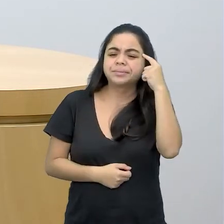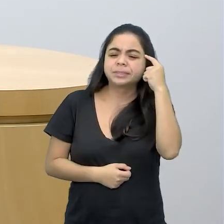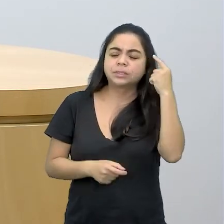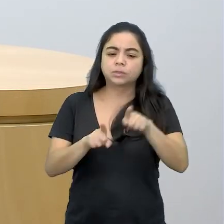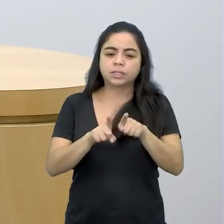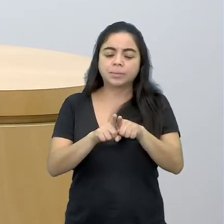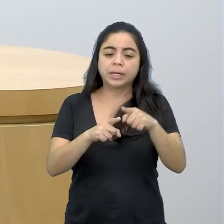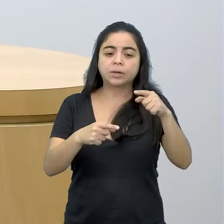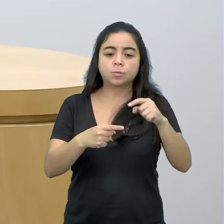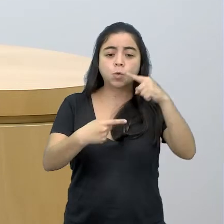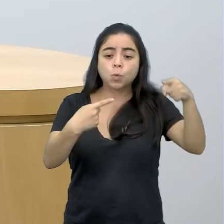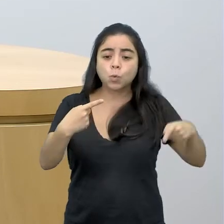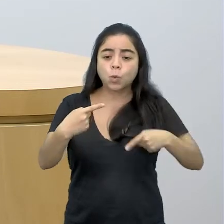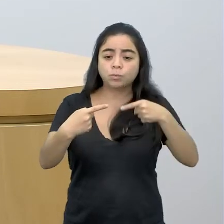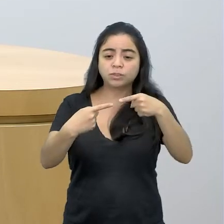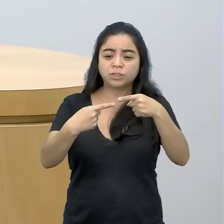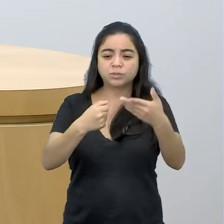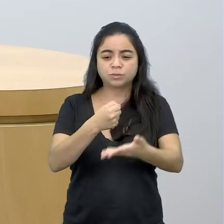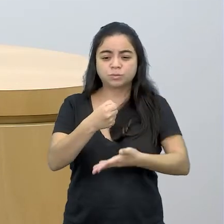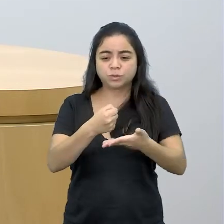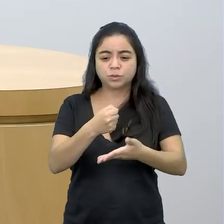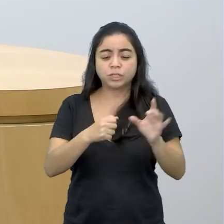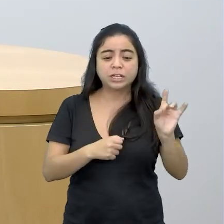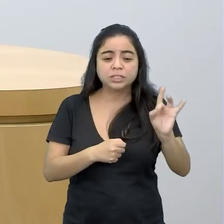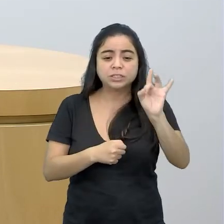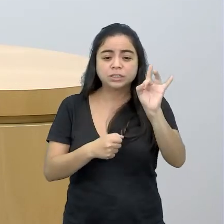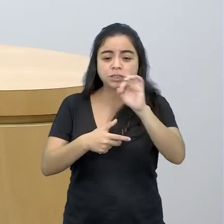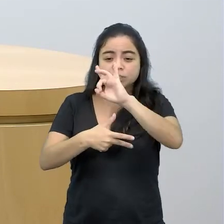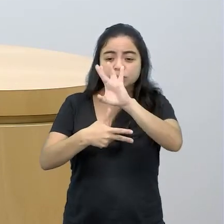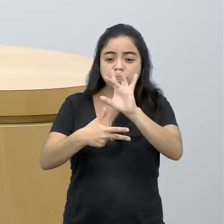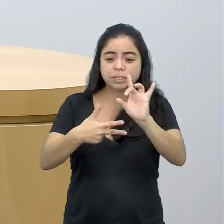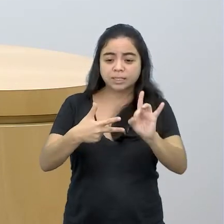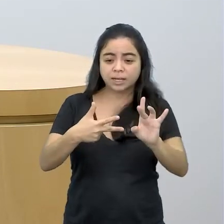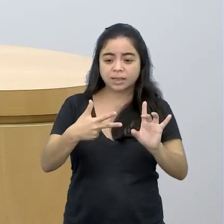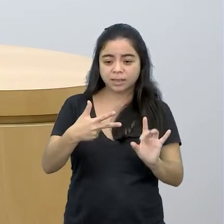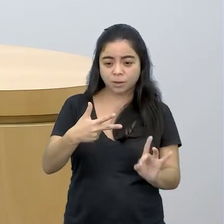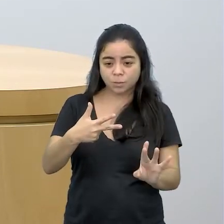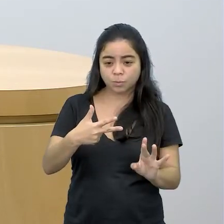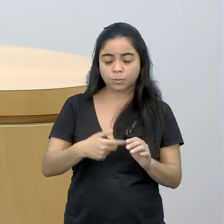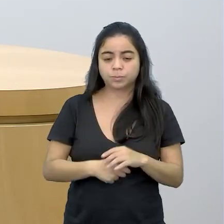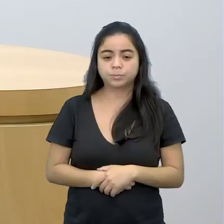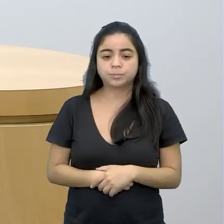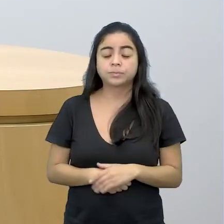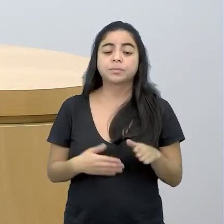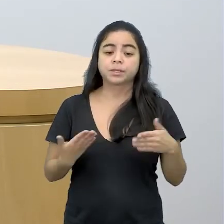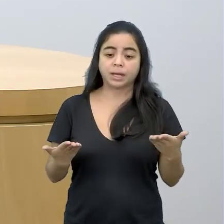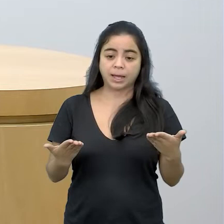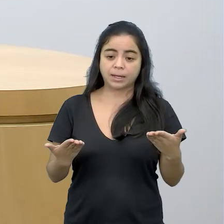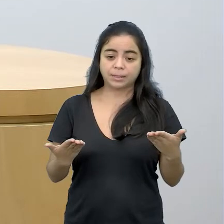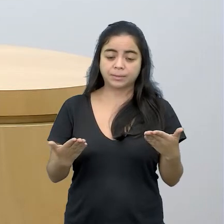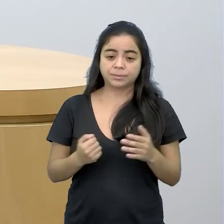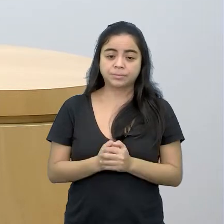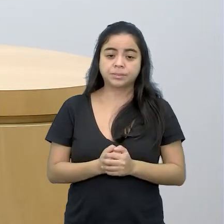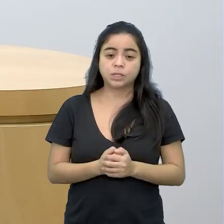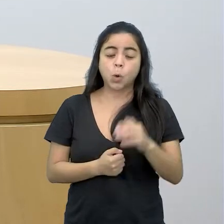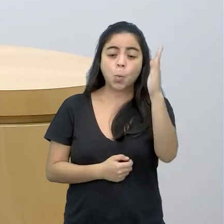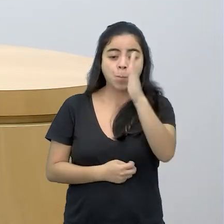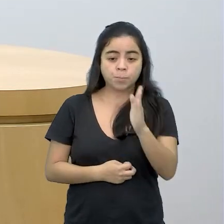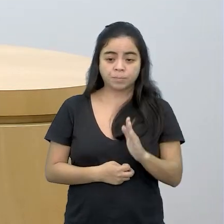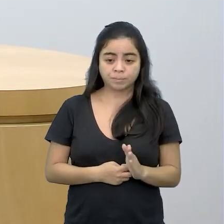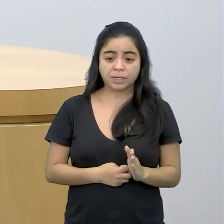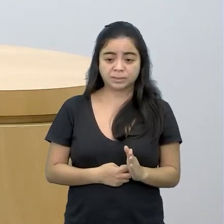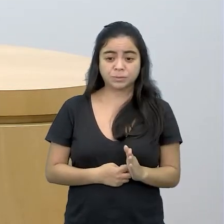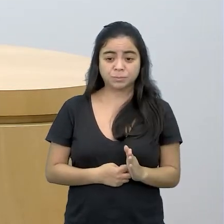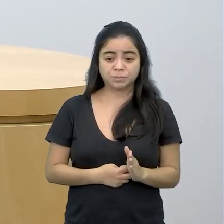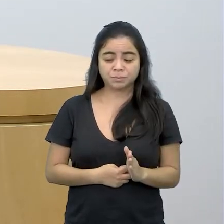sobre os objetivos fundamentais, né, dessas 3 instâncias de poder, ou seja, da nossa República Federativa